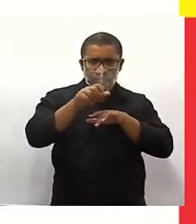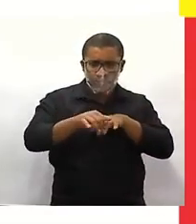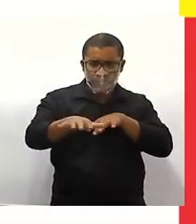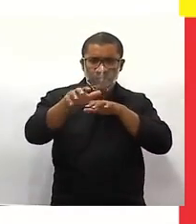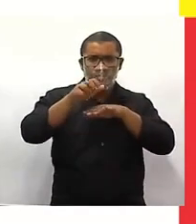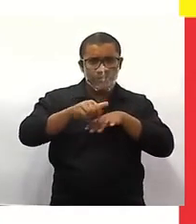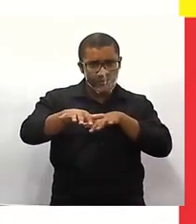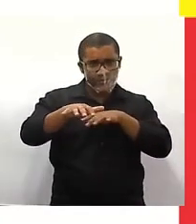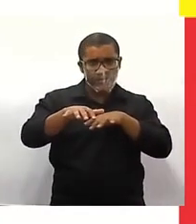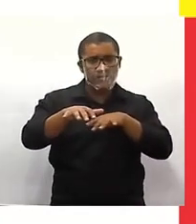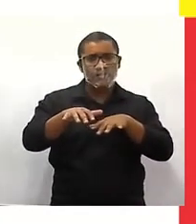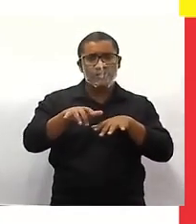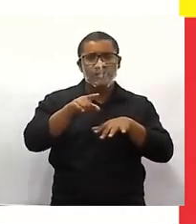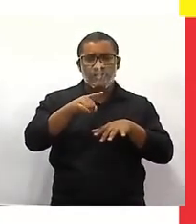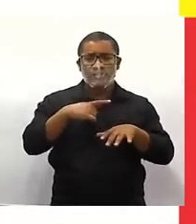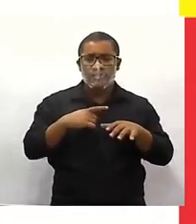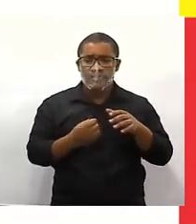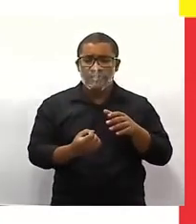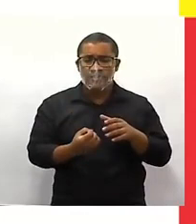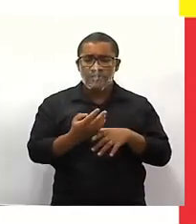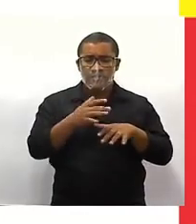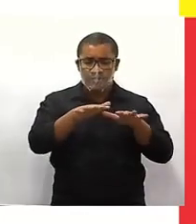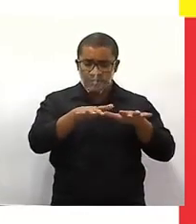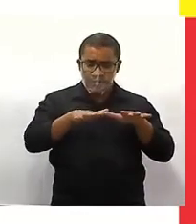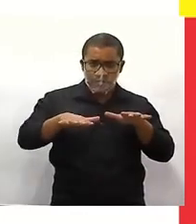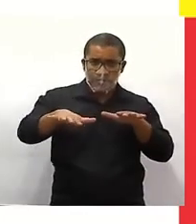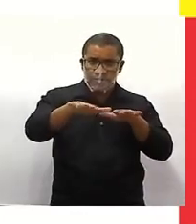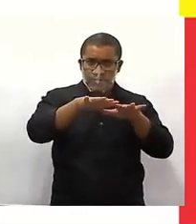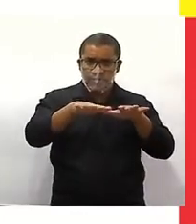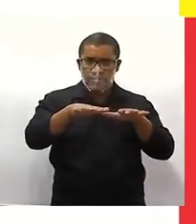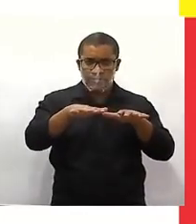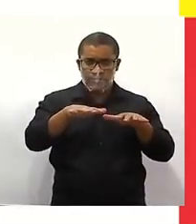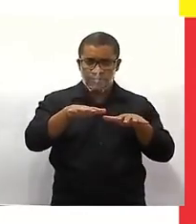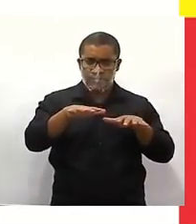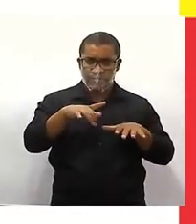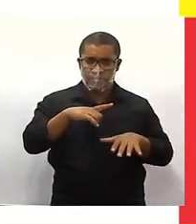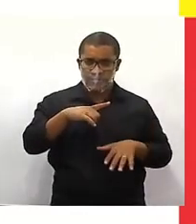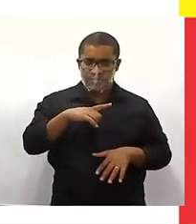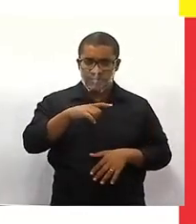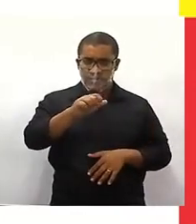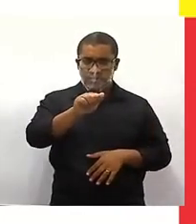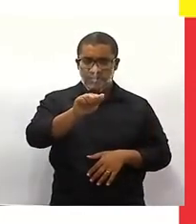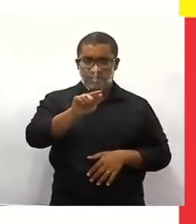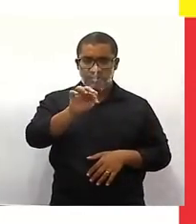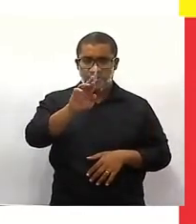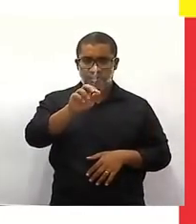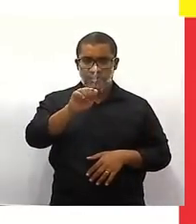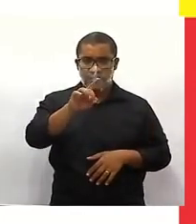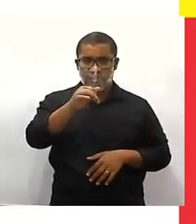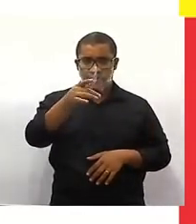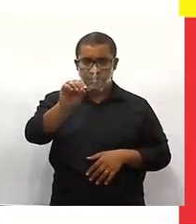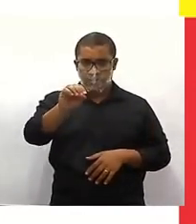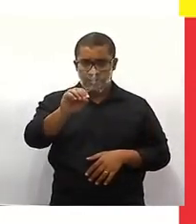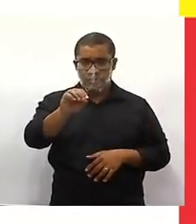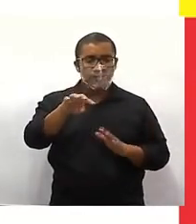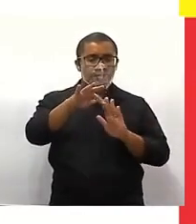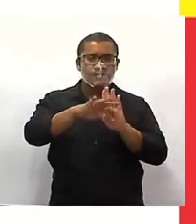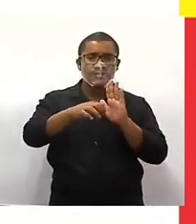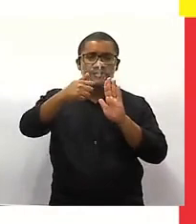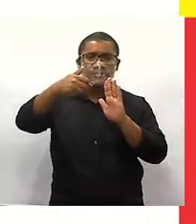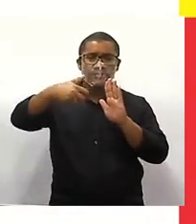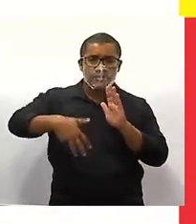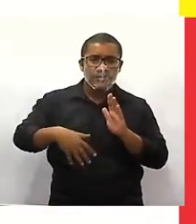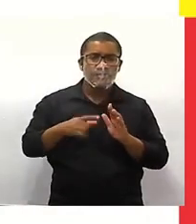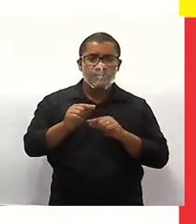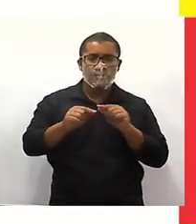marinhos, gerando a superfície plana de agradação. O texto exemplifica estudo desenvolvido por